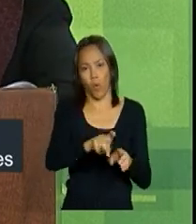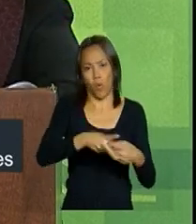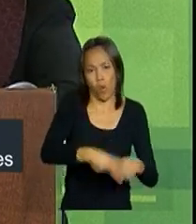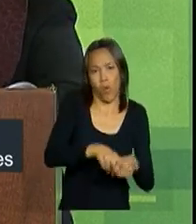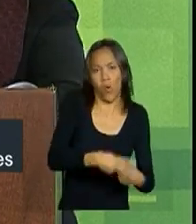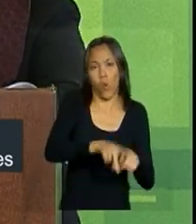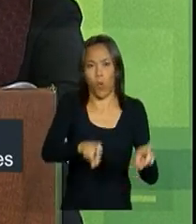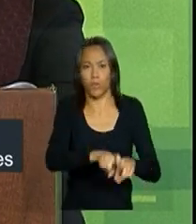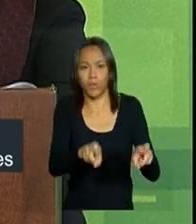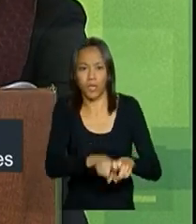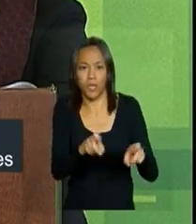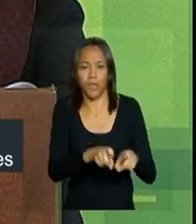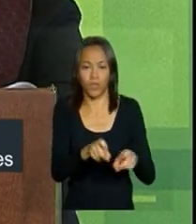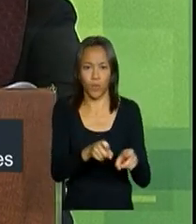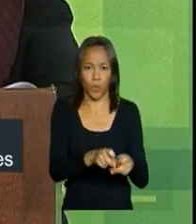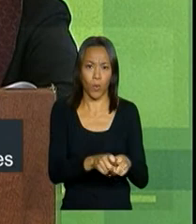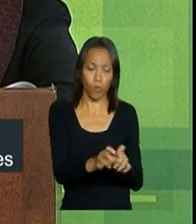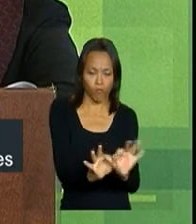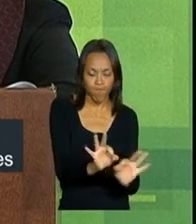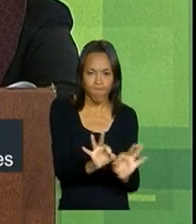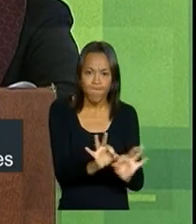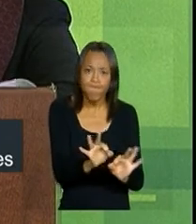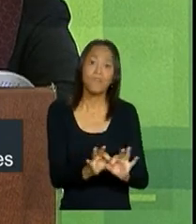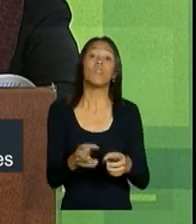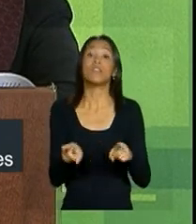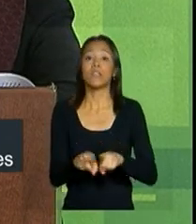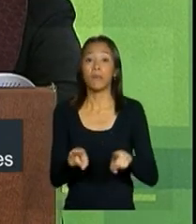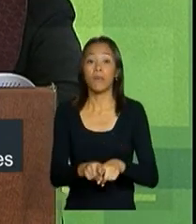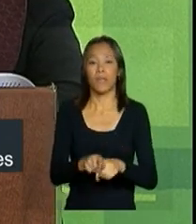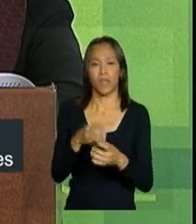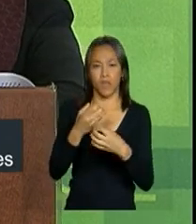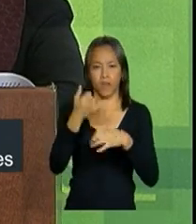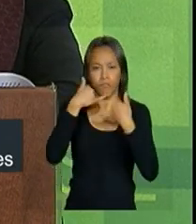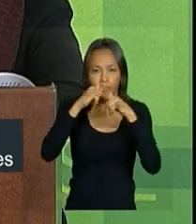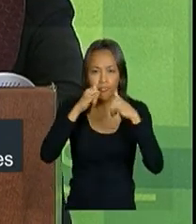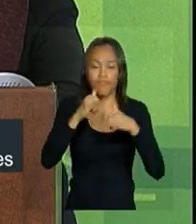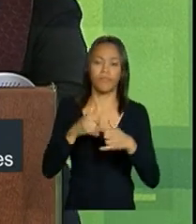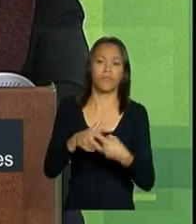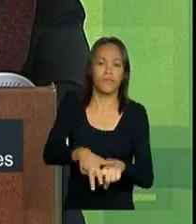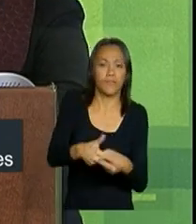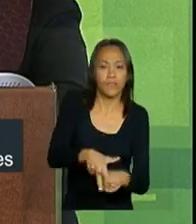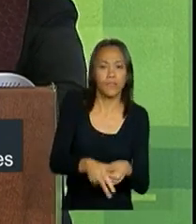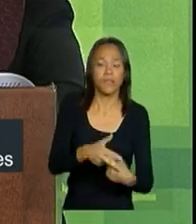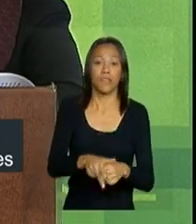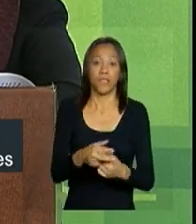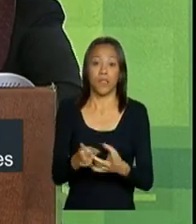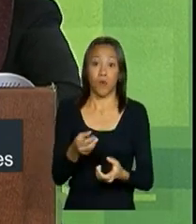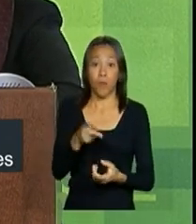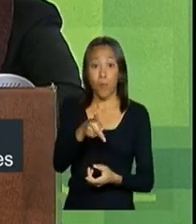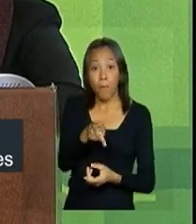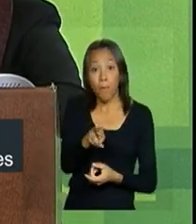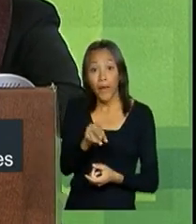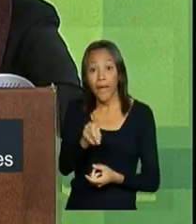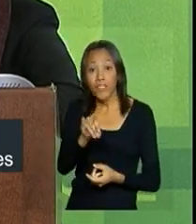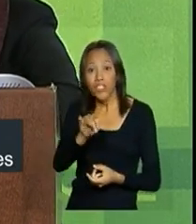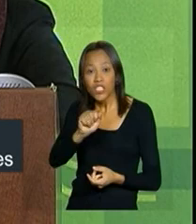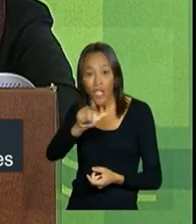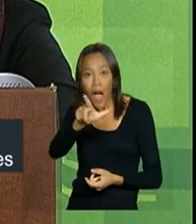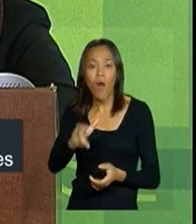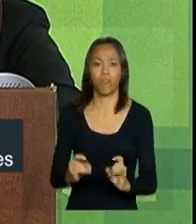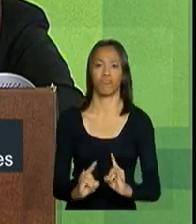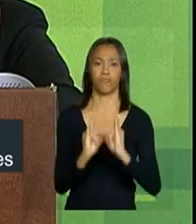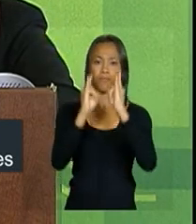computador montagem e manutenção de computadores eletricistas instalador predial de baixa tensão